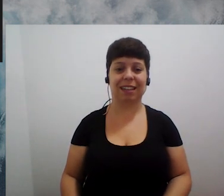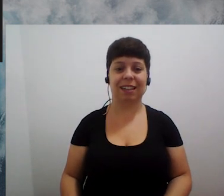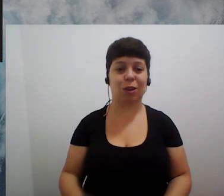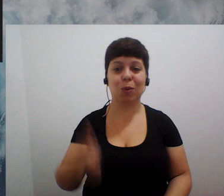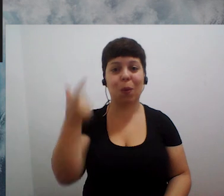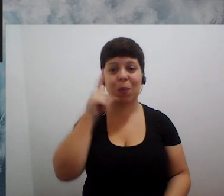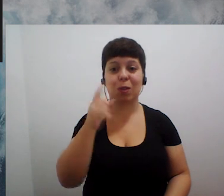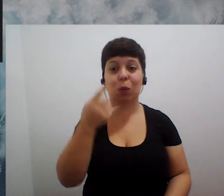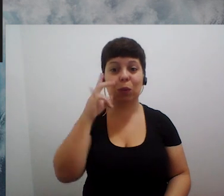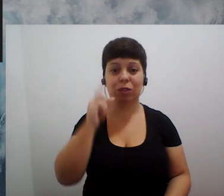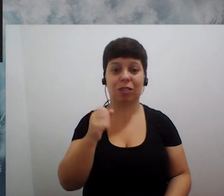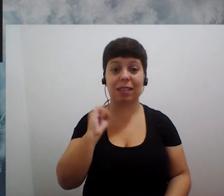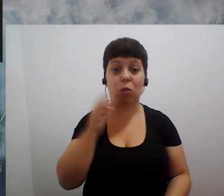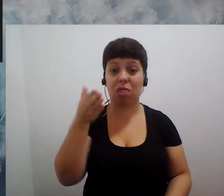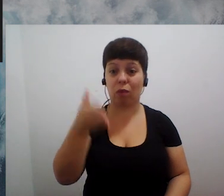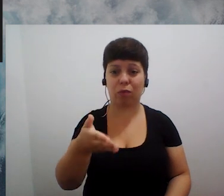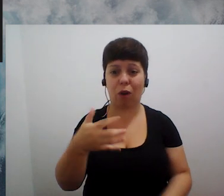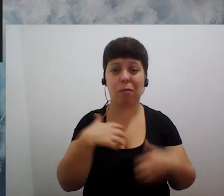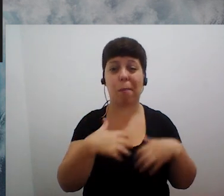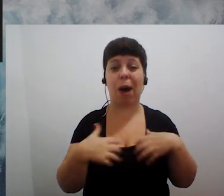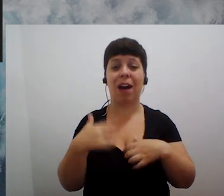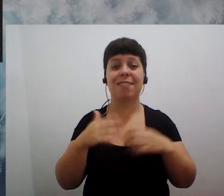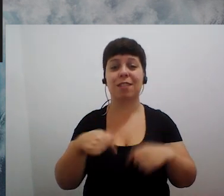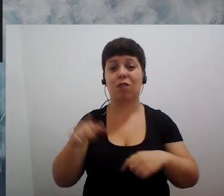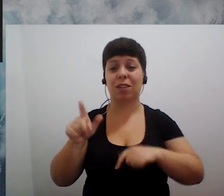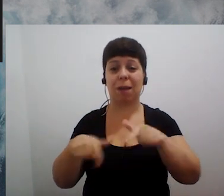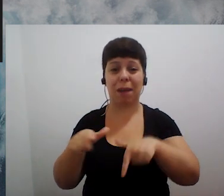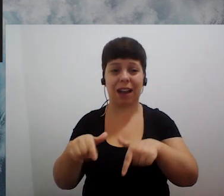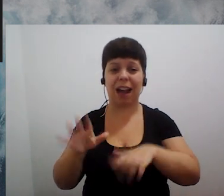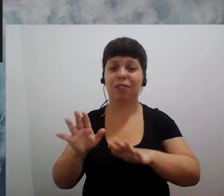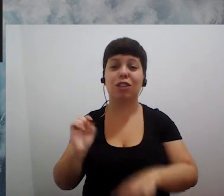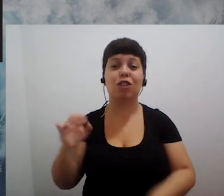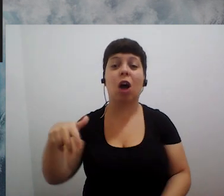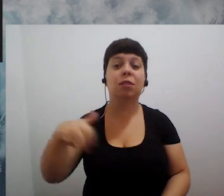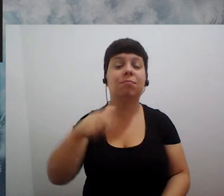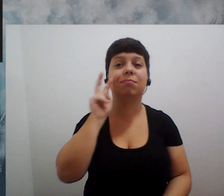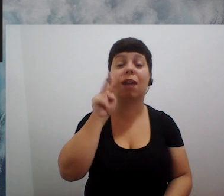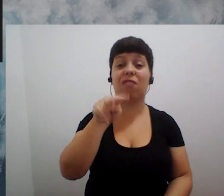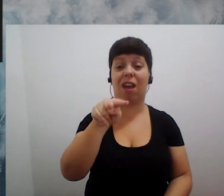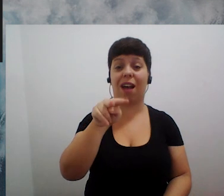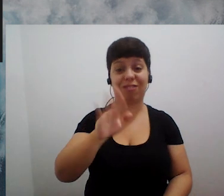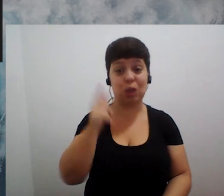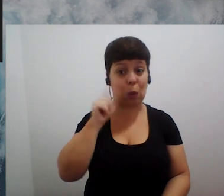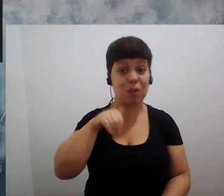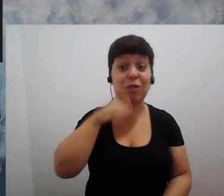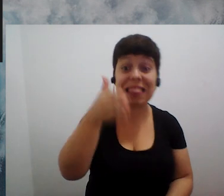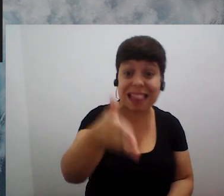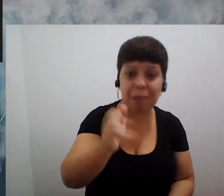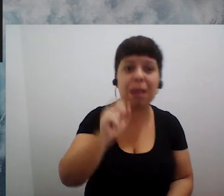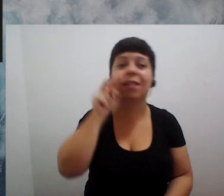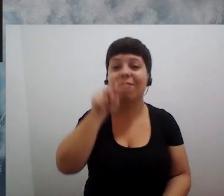não fico um dia assim na praia. Se eu não for, eu fico mal. Às vezes eu vou trabalhar, tem que passar pelo menos para ver o mapa, pelo menos para